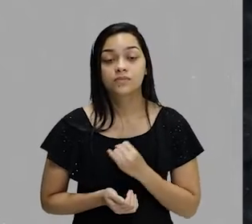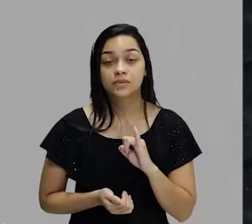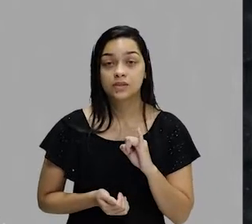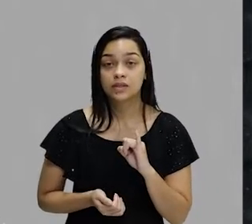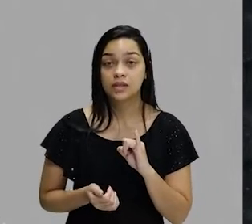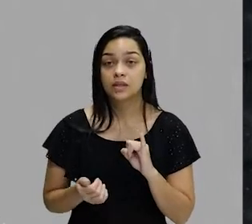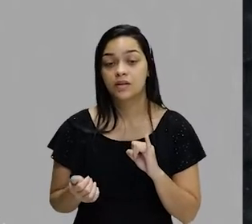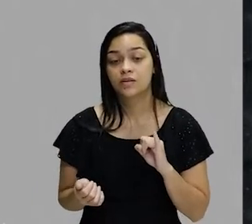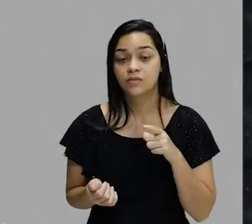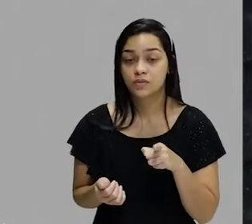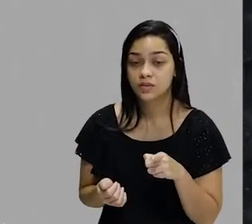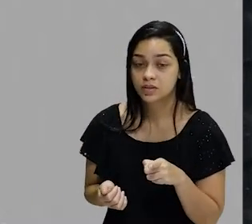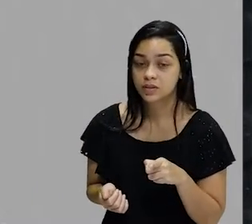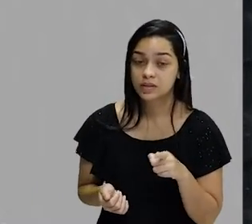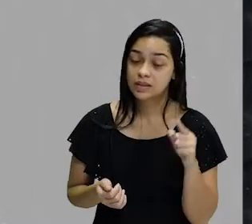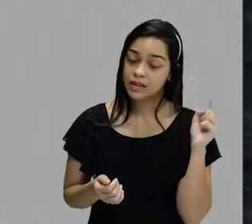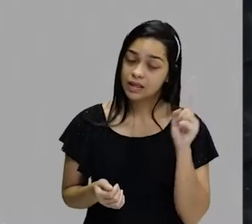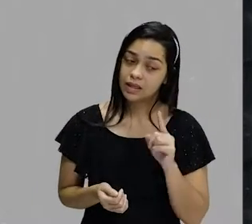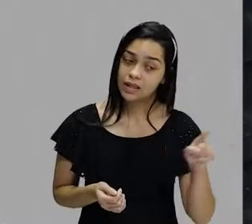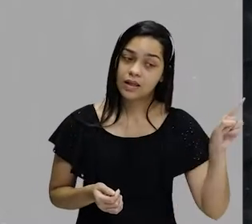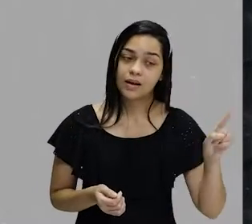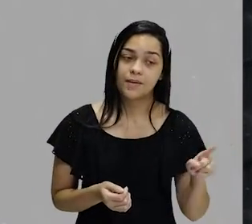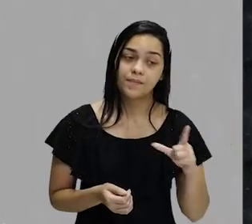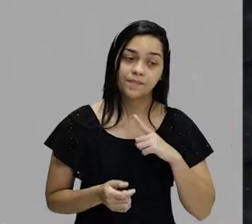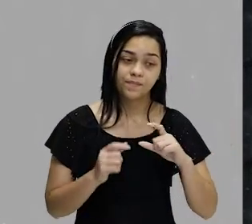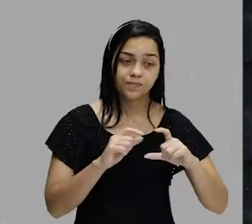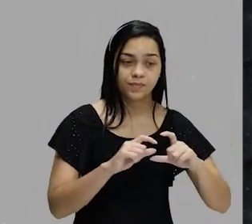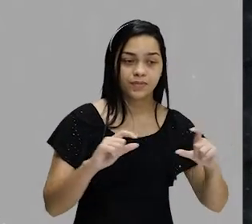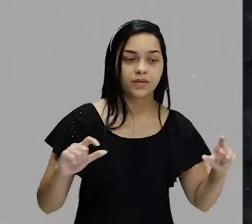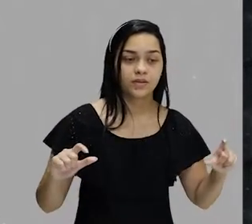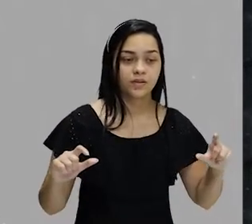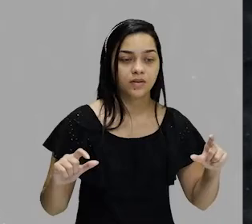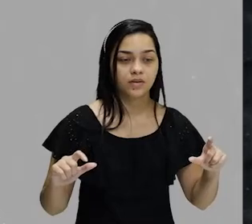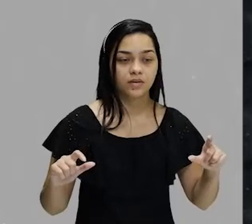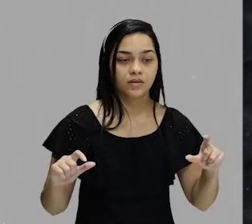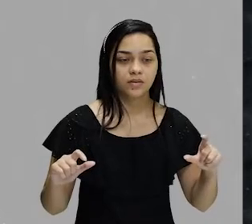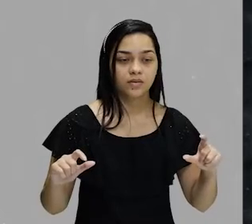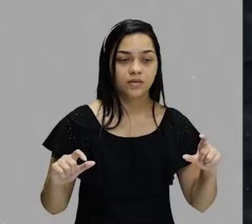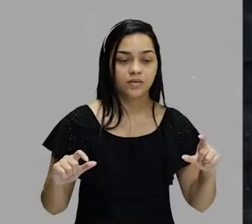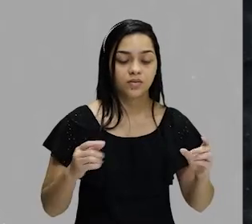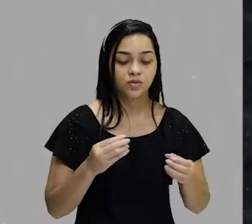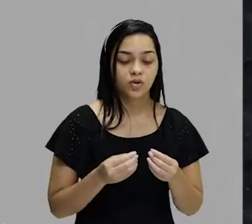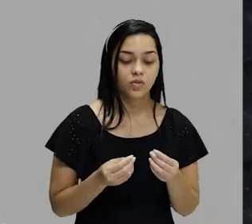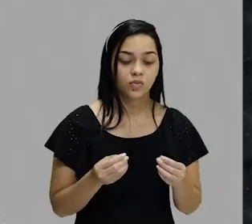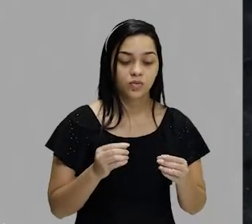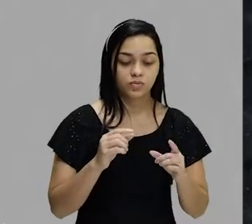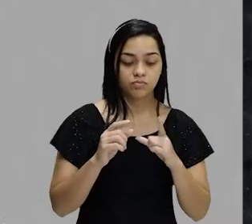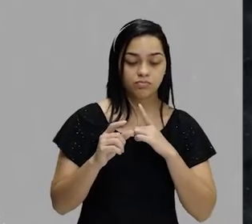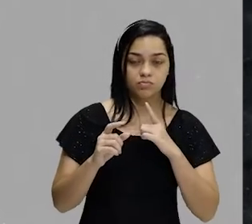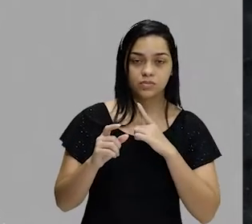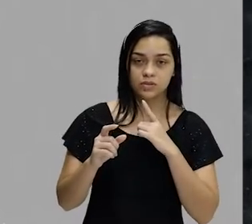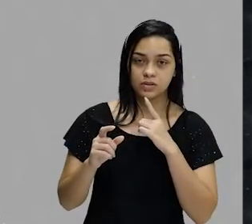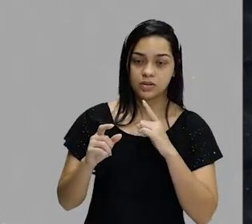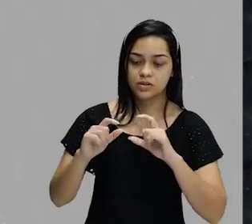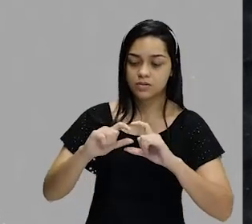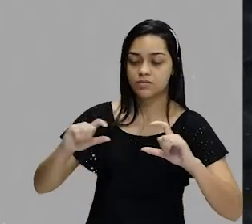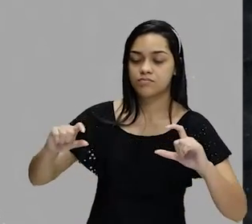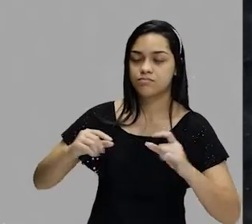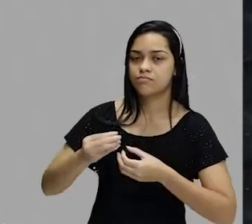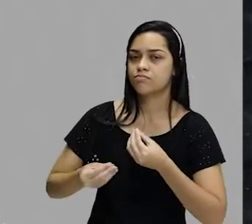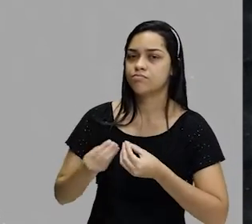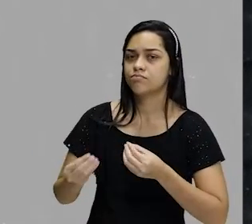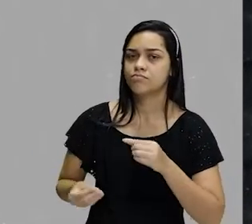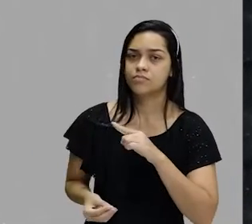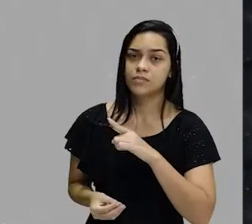se você estivesse lá. É uma oração funcionando como sujeito da oração principal. Como